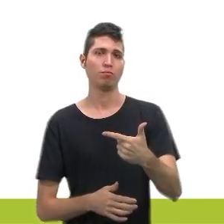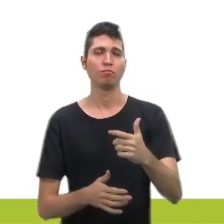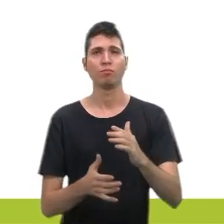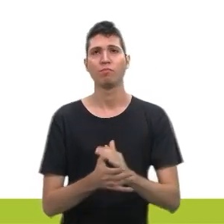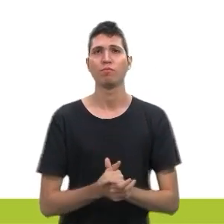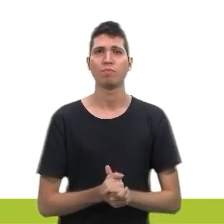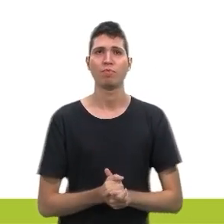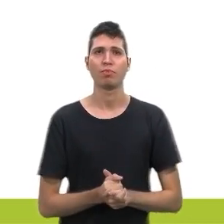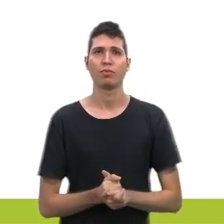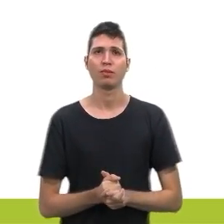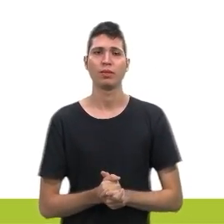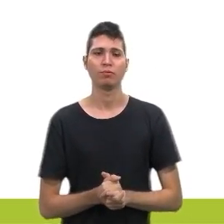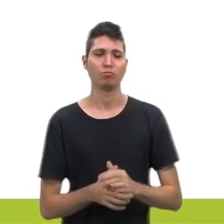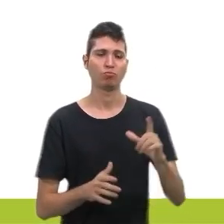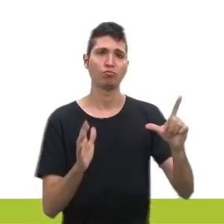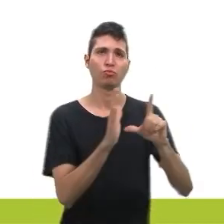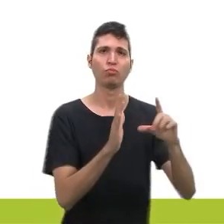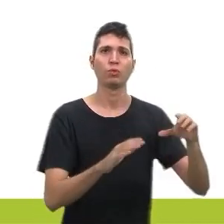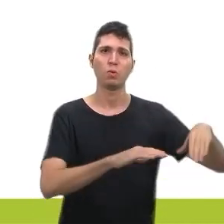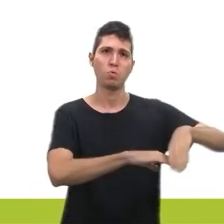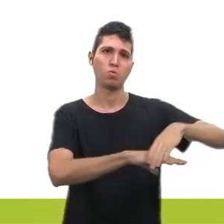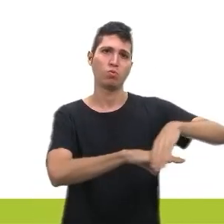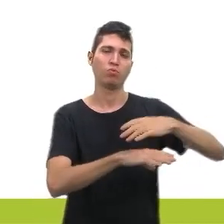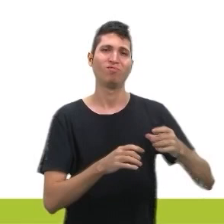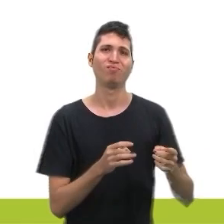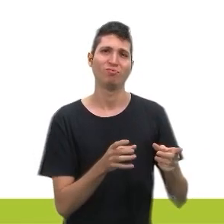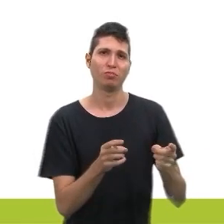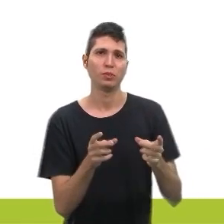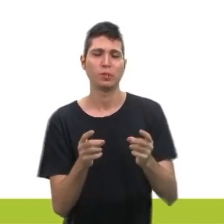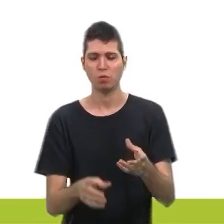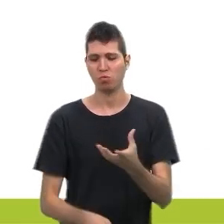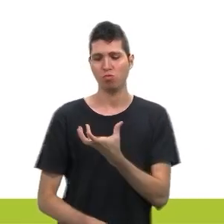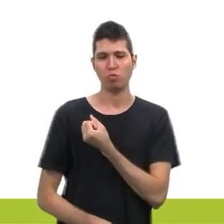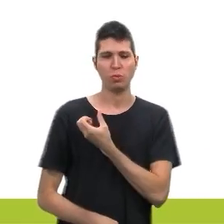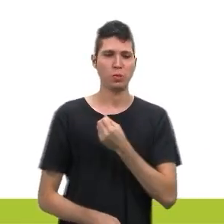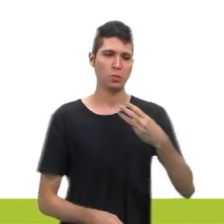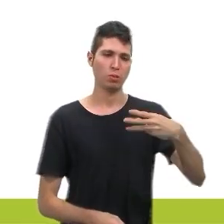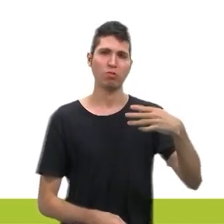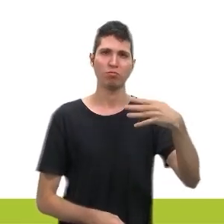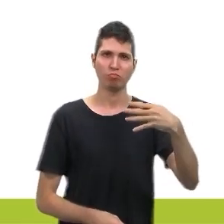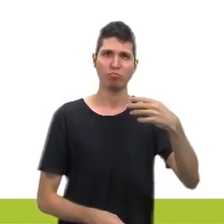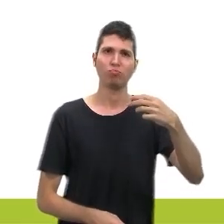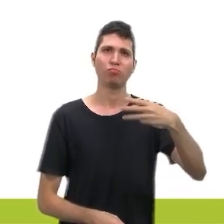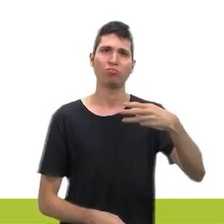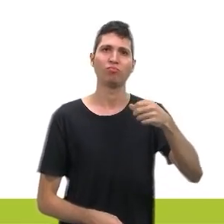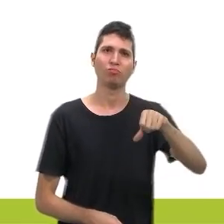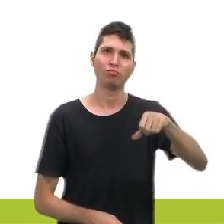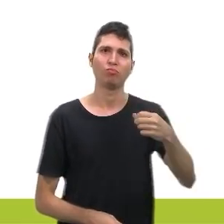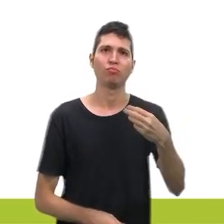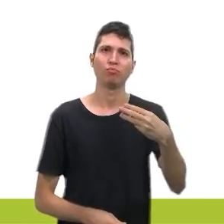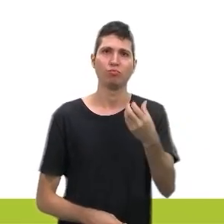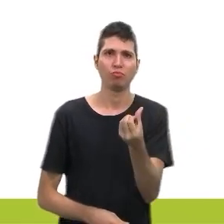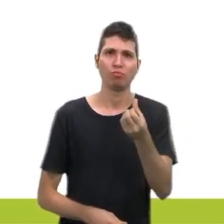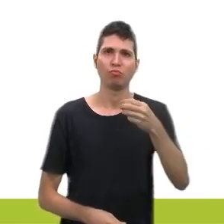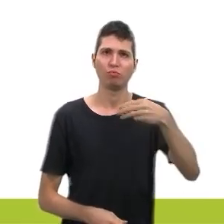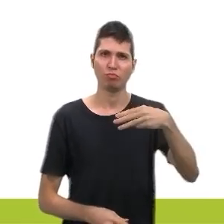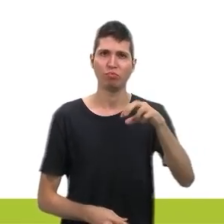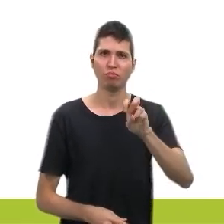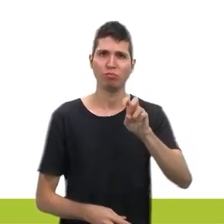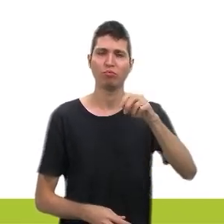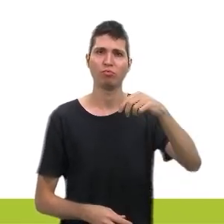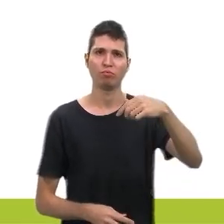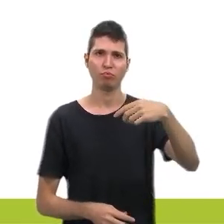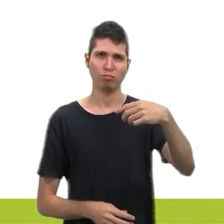moda. Em uma sapataria durante um dia foram vendidos os seguintes números: 34, 39, 36, 35,